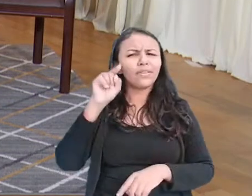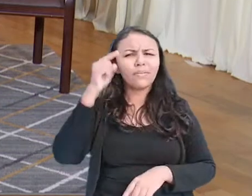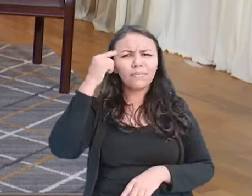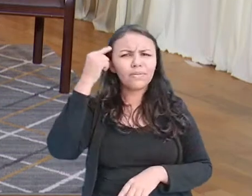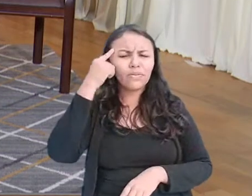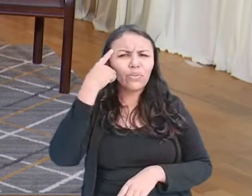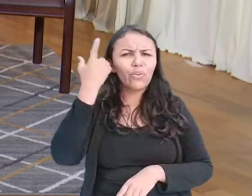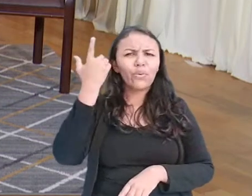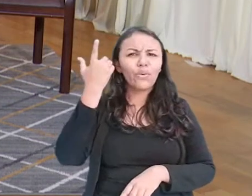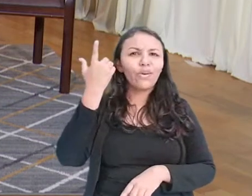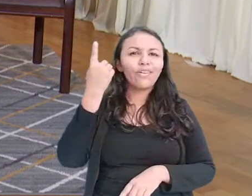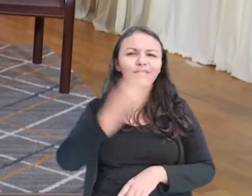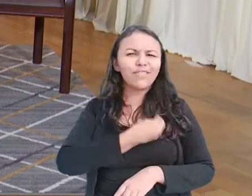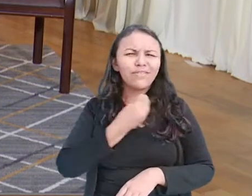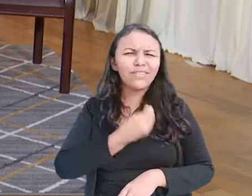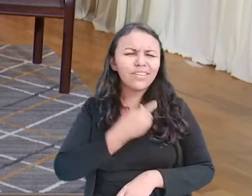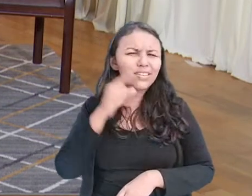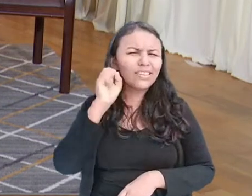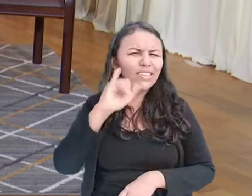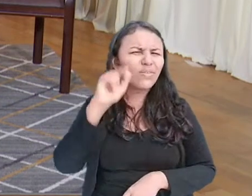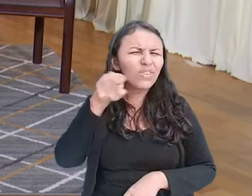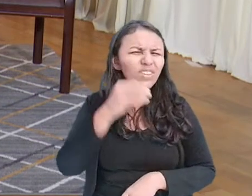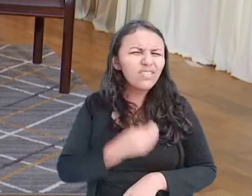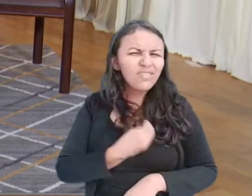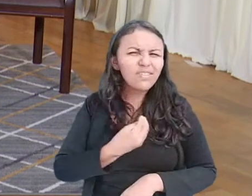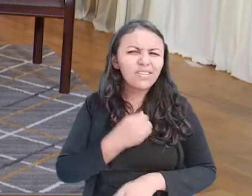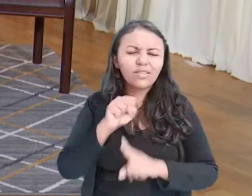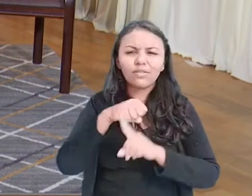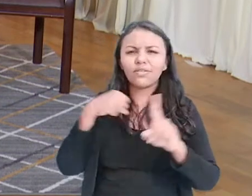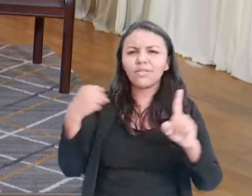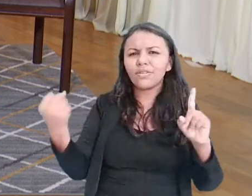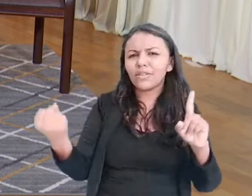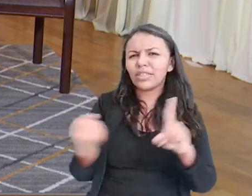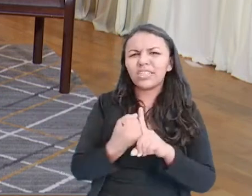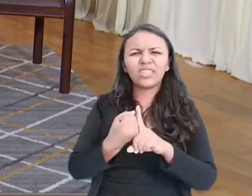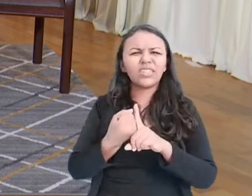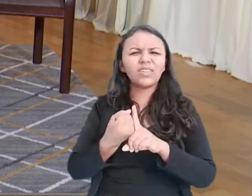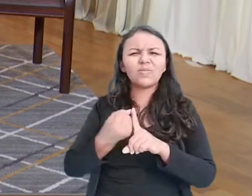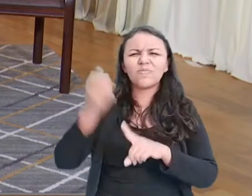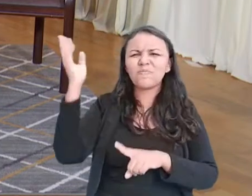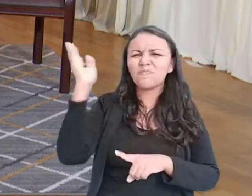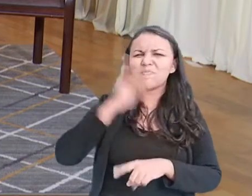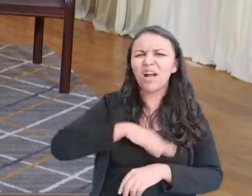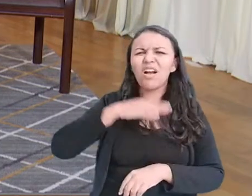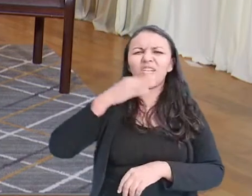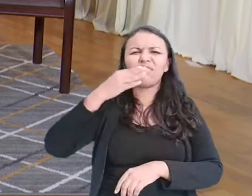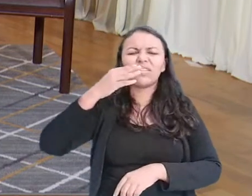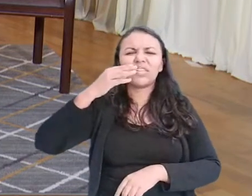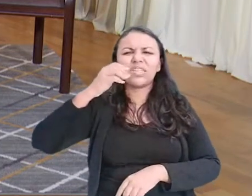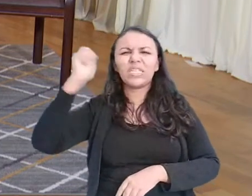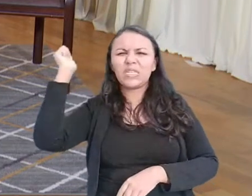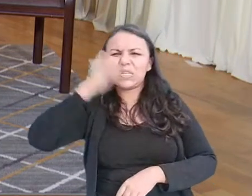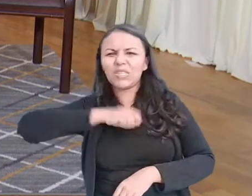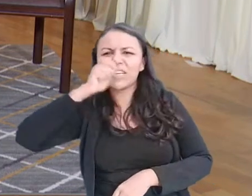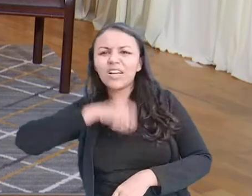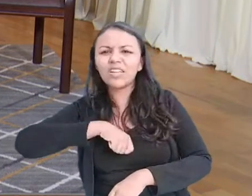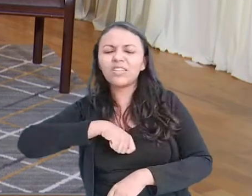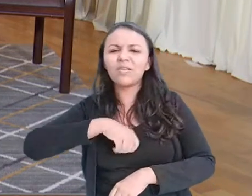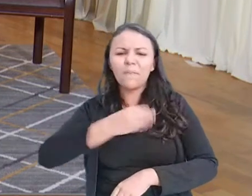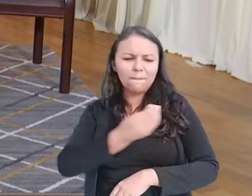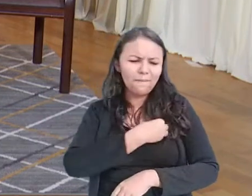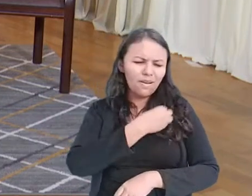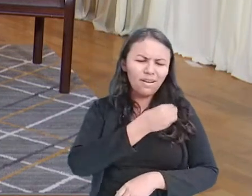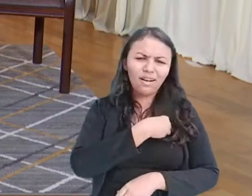numa sociedade mergulhada numa corrupção, violência e pecado, conforme